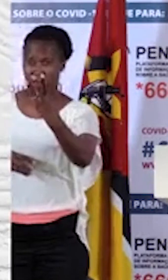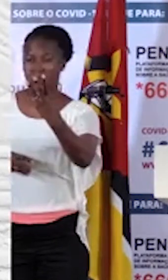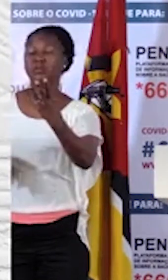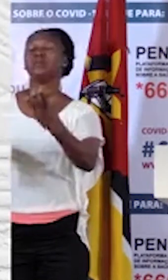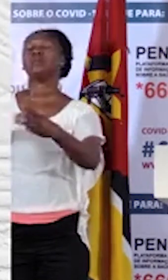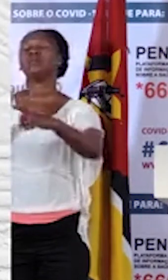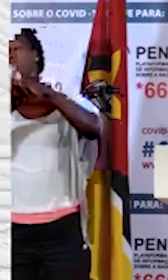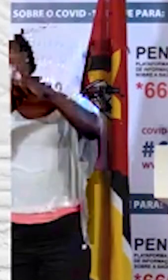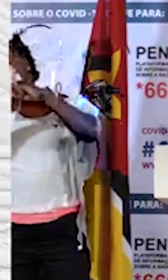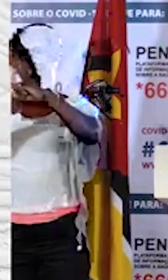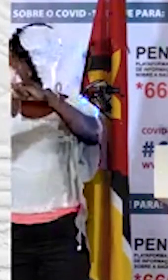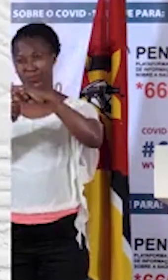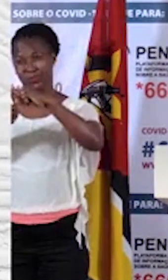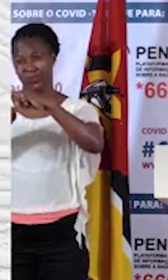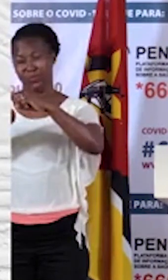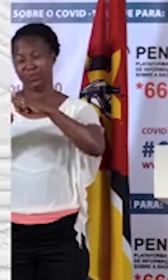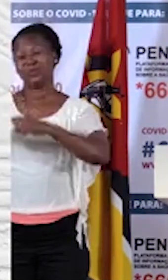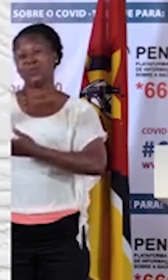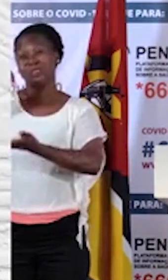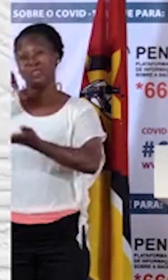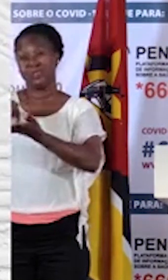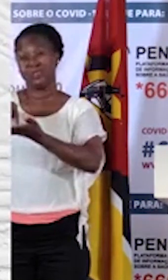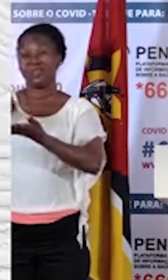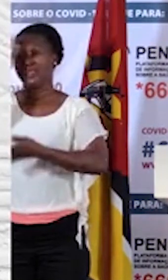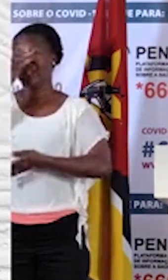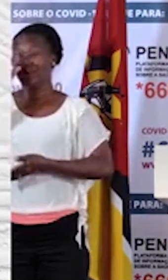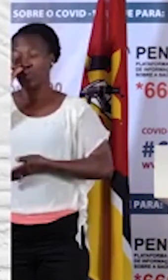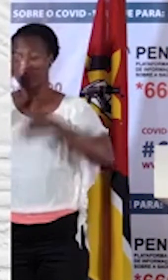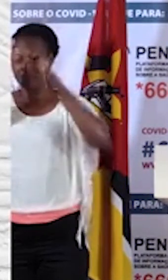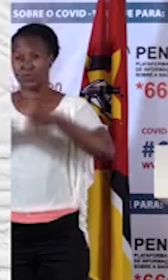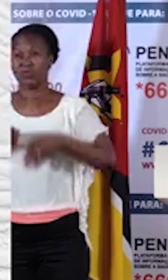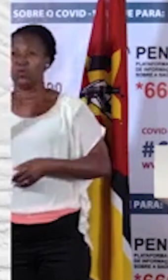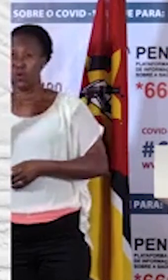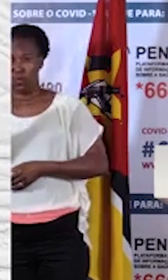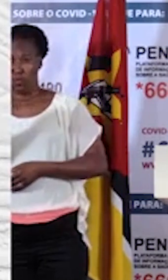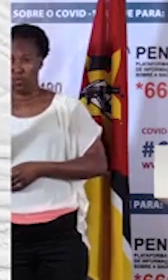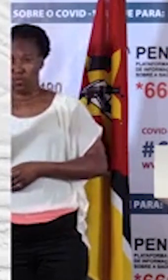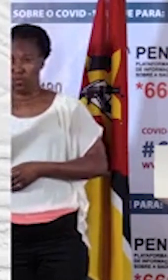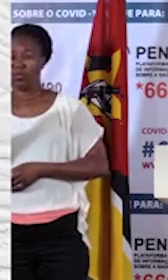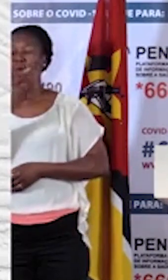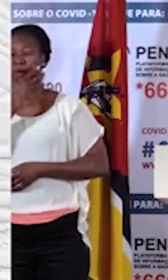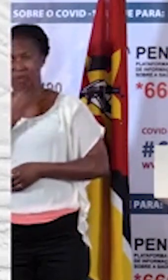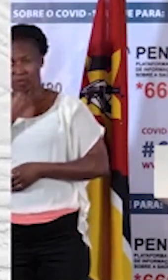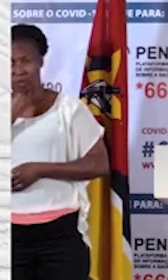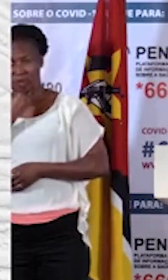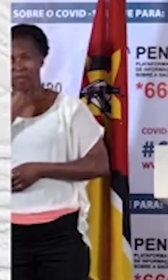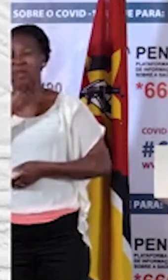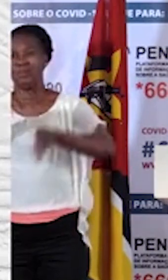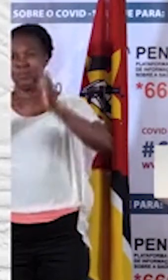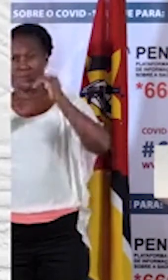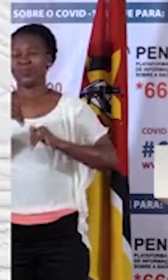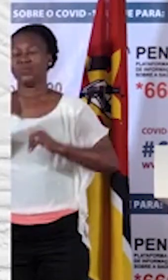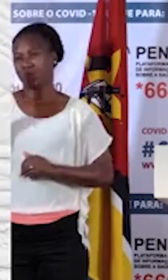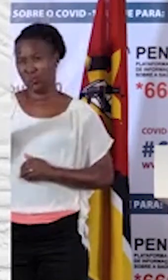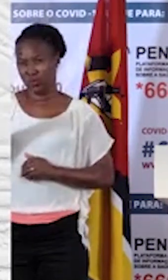cidade de Nampula, temos um indivíduo de sexo masculino, menor de 5 anos, e 2 indivíduos do